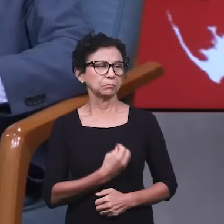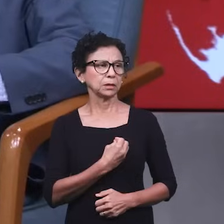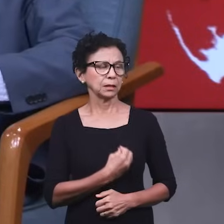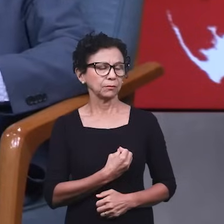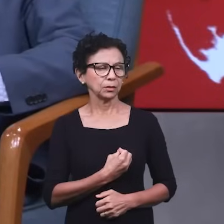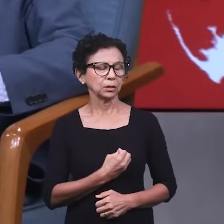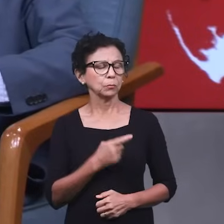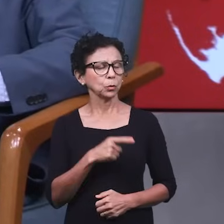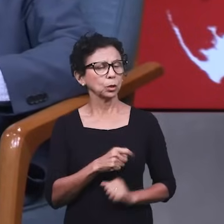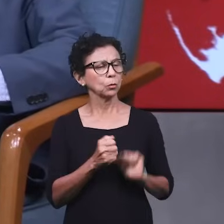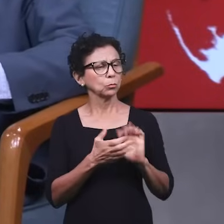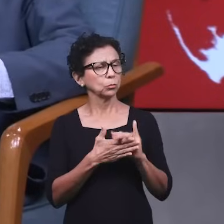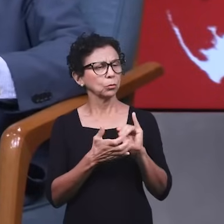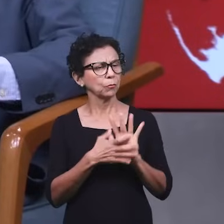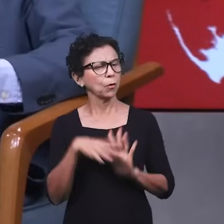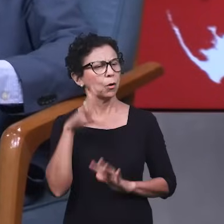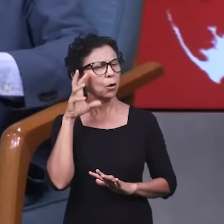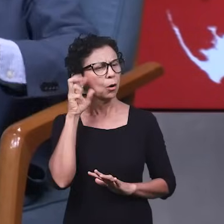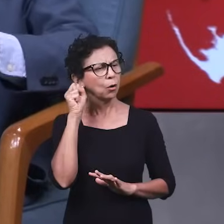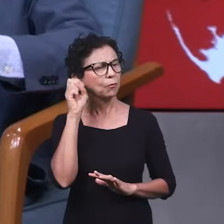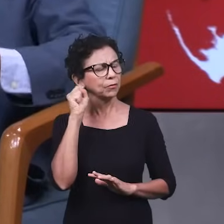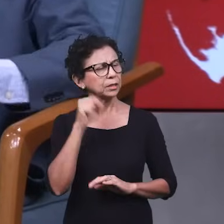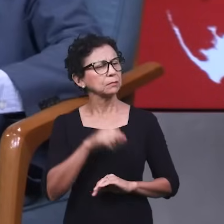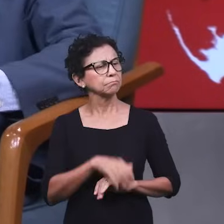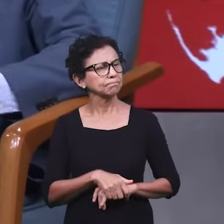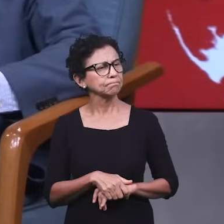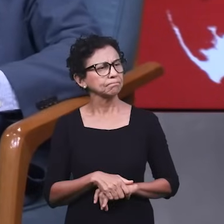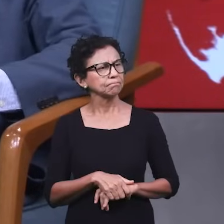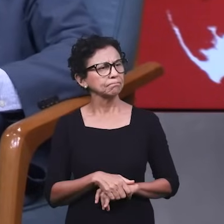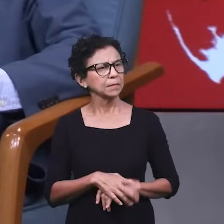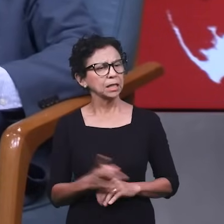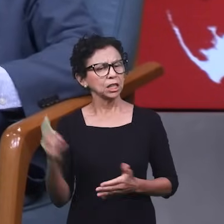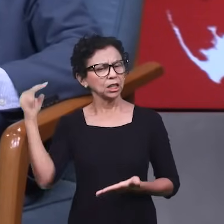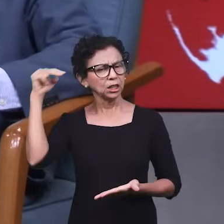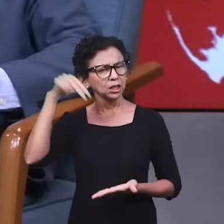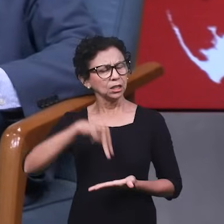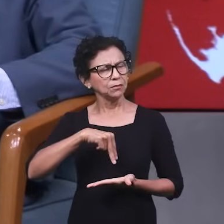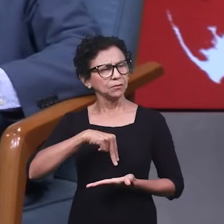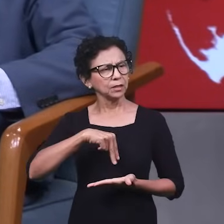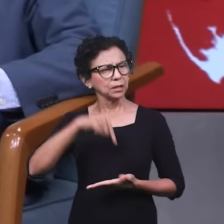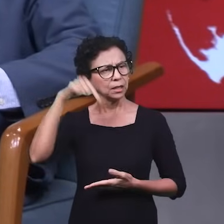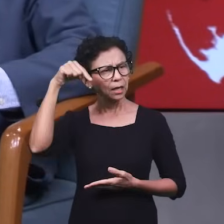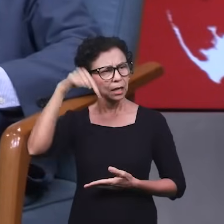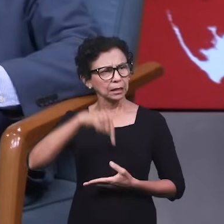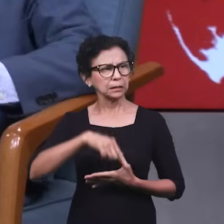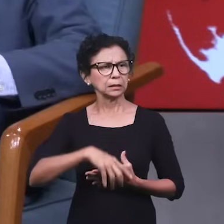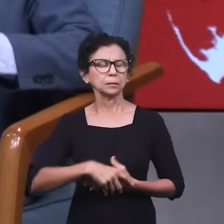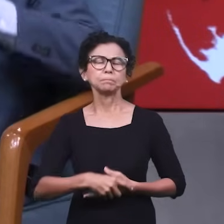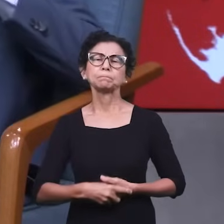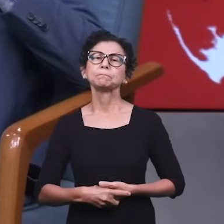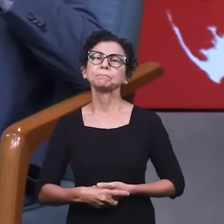resolvi descer aqui. Foi uma das primeiras conversões que nós tivemos ali.